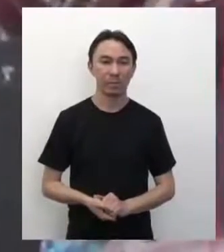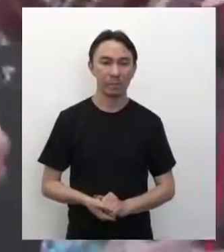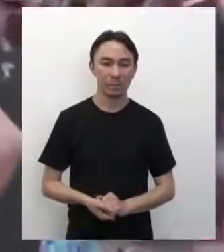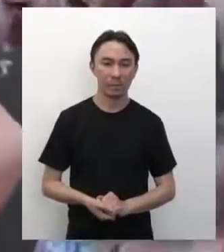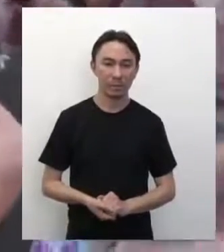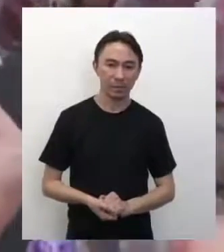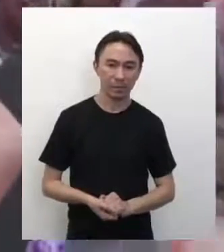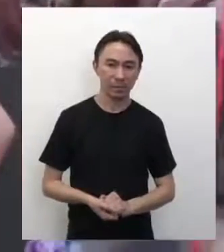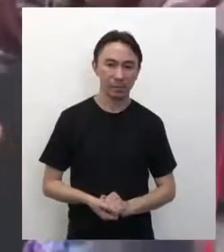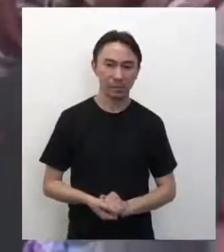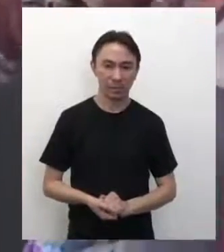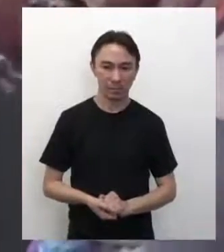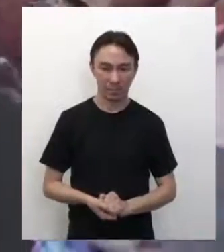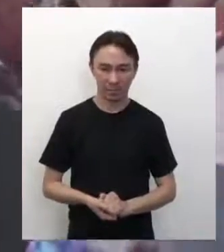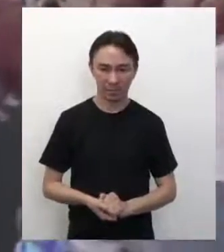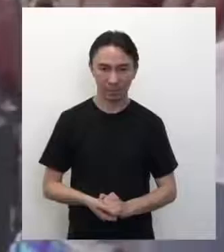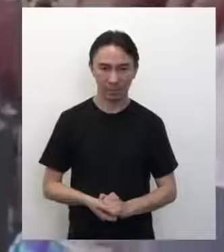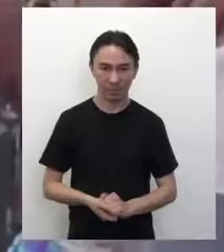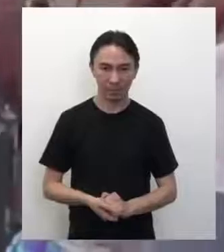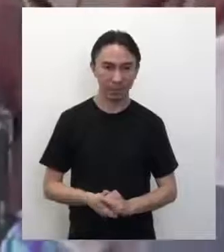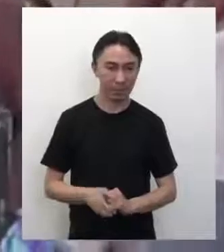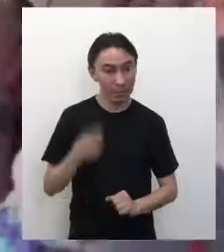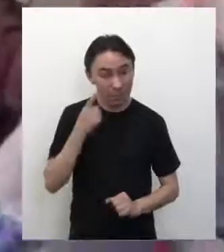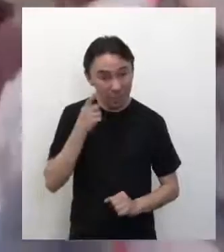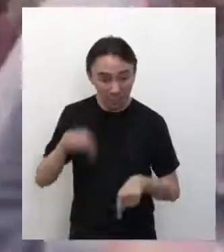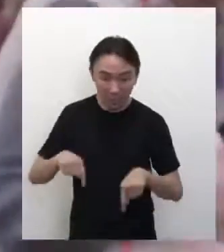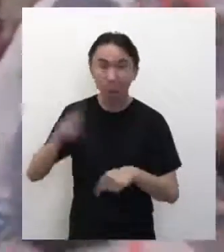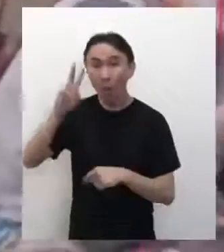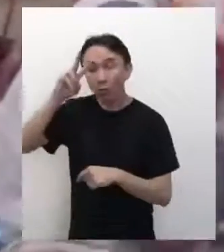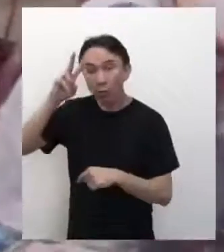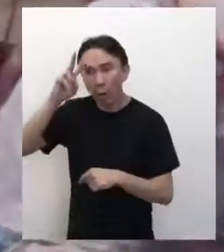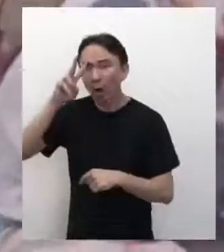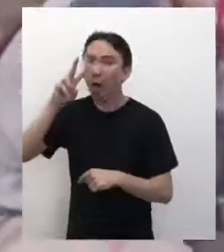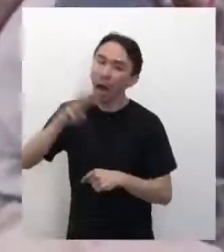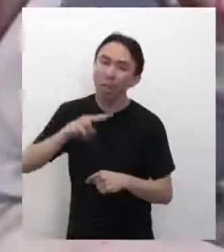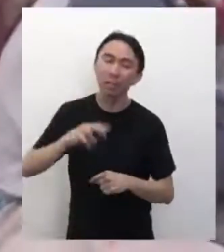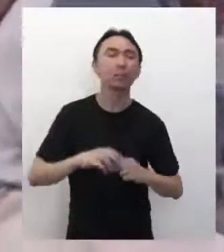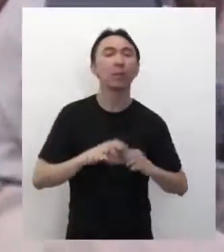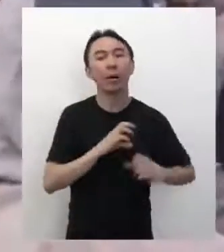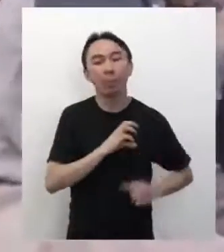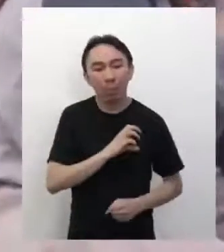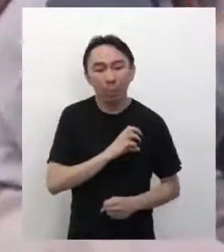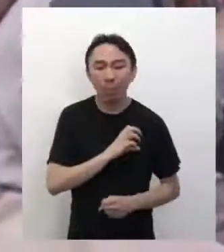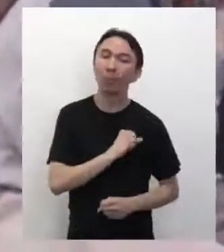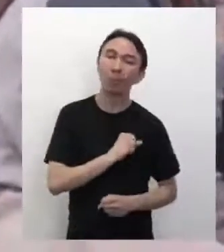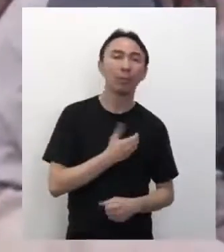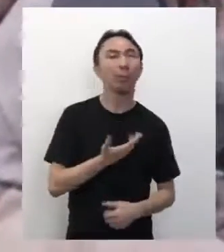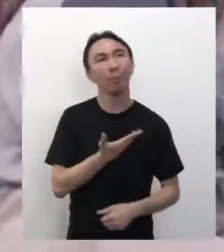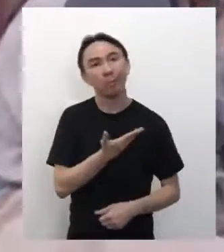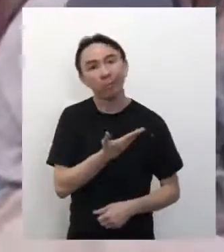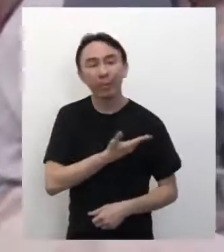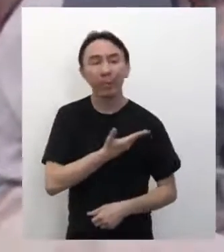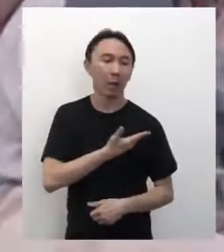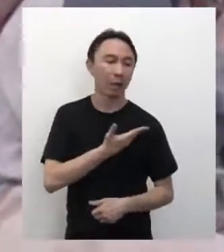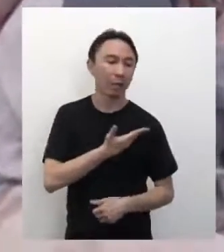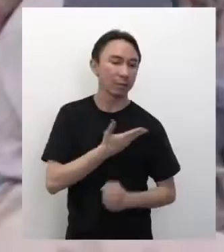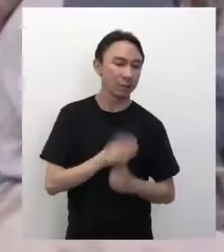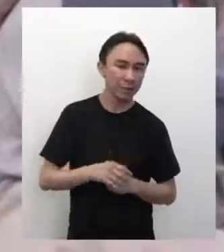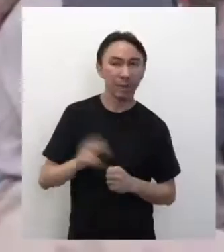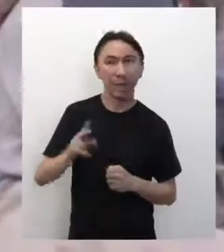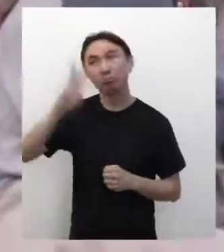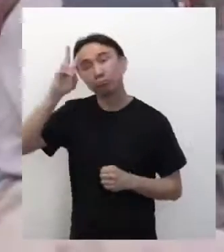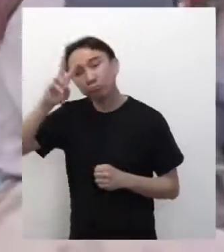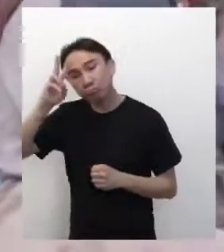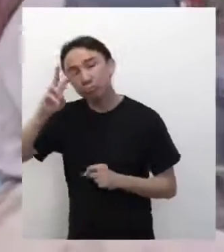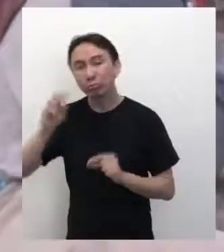Casa Tauracá Defunta, que é uma história de amor, é uma história de amizade, é uma história de